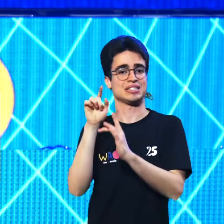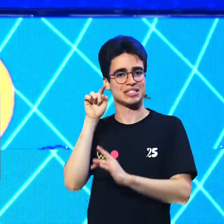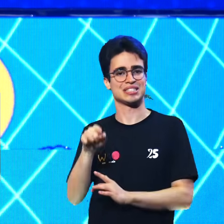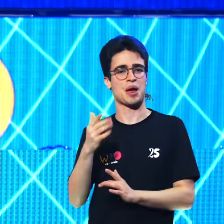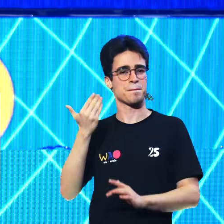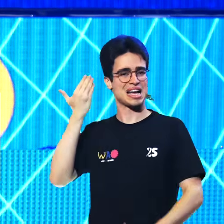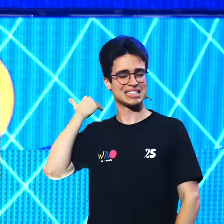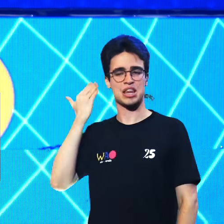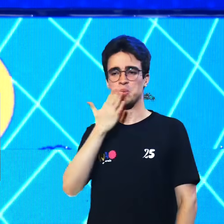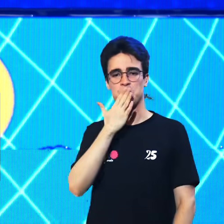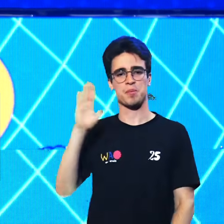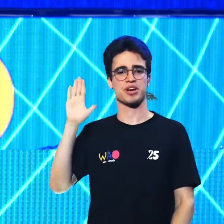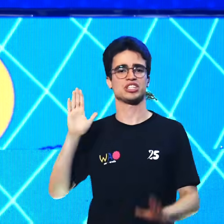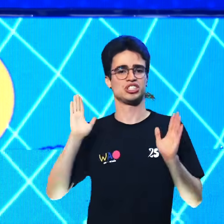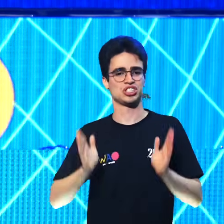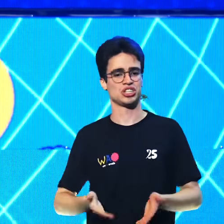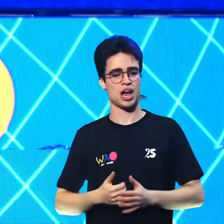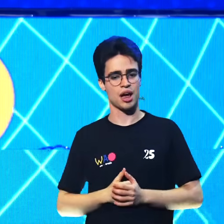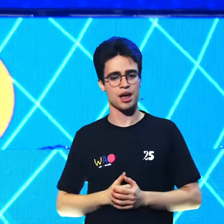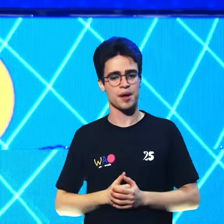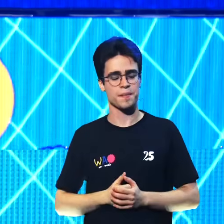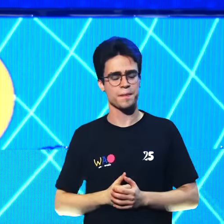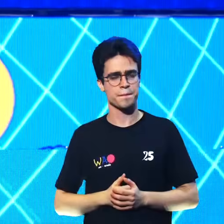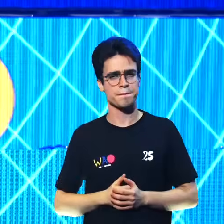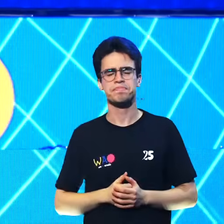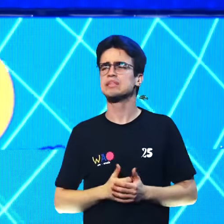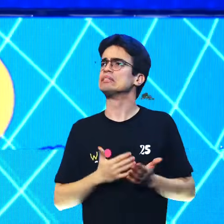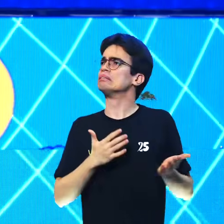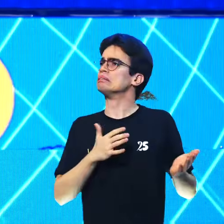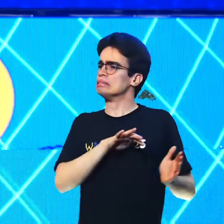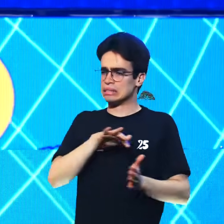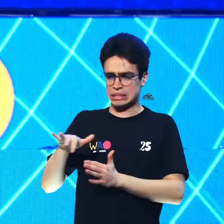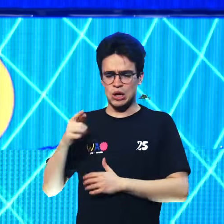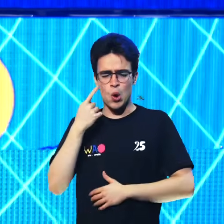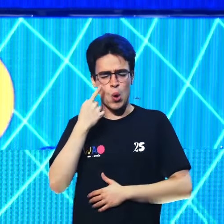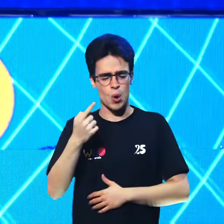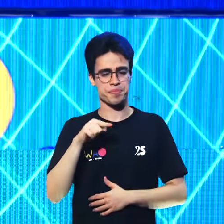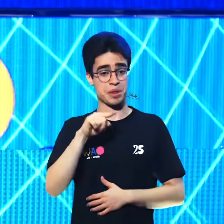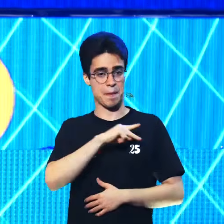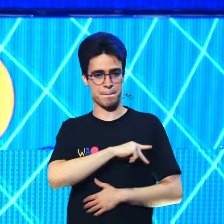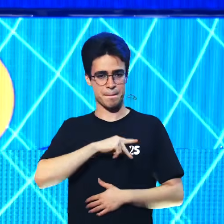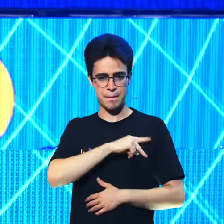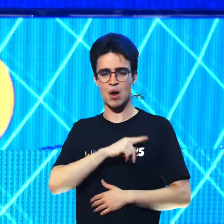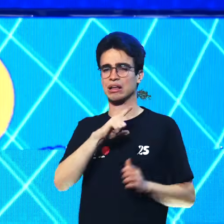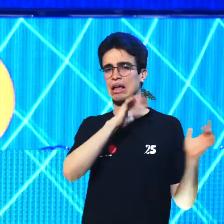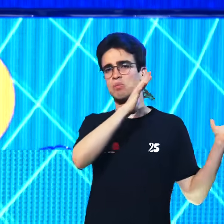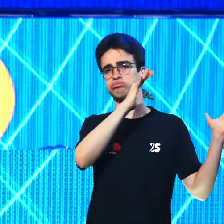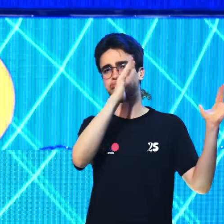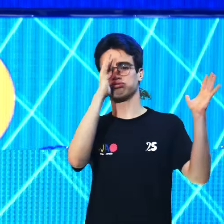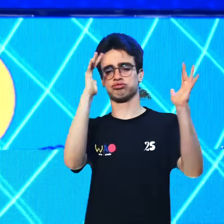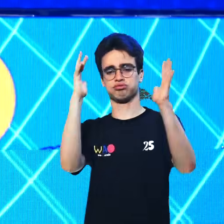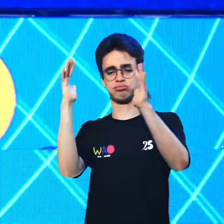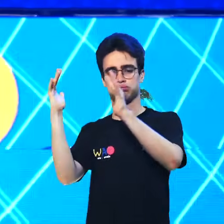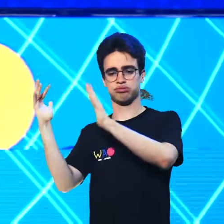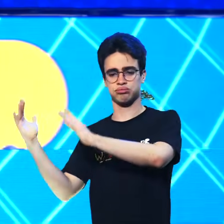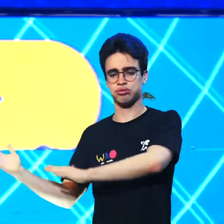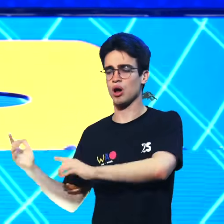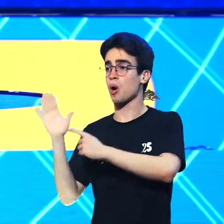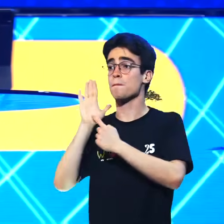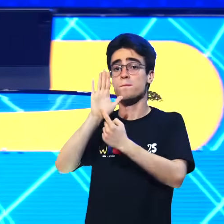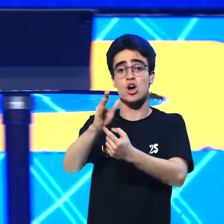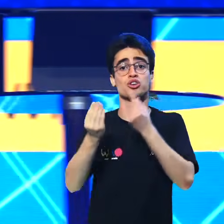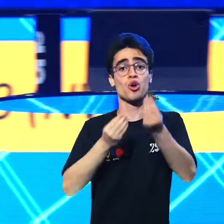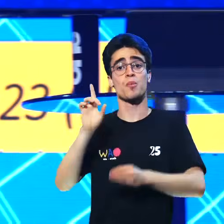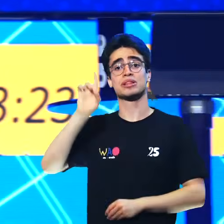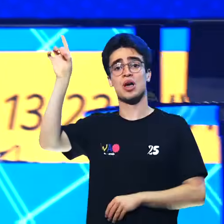prometera. Veja como o apóstolo Paulo apresenta o movimento de Deus na história de Israel. É interessante que quando